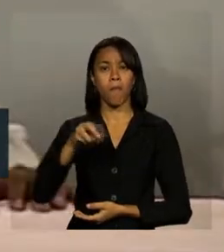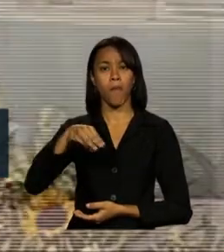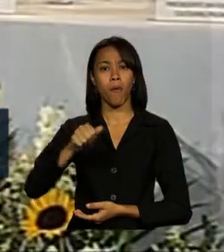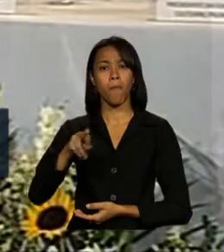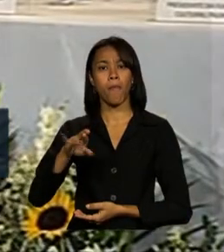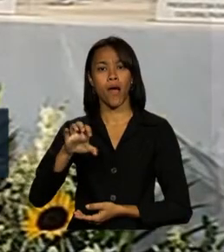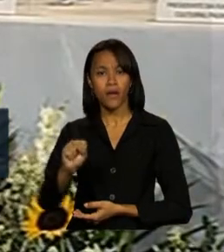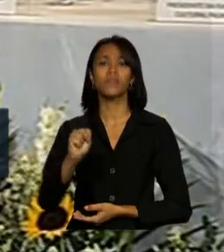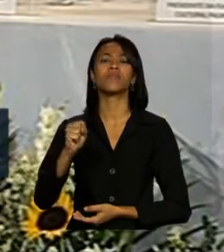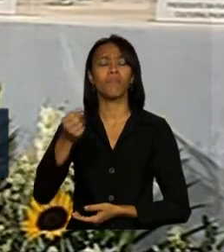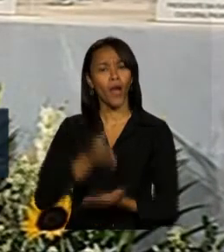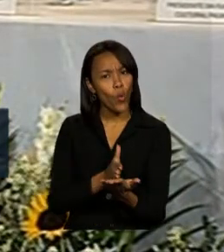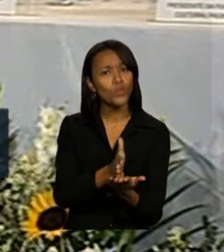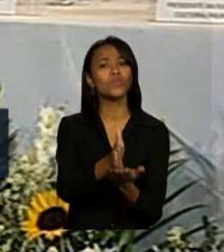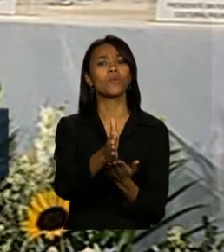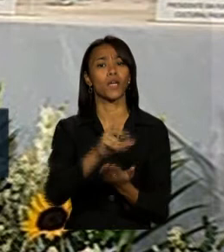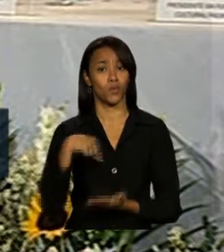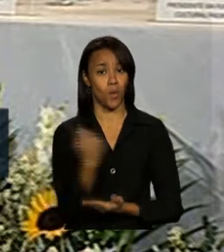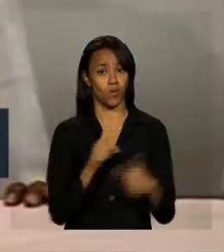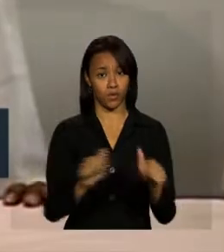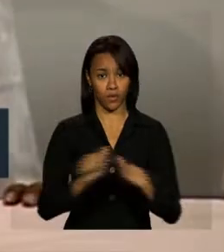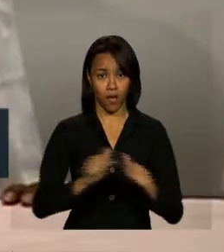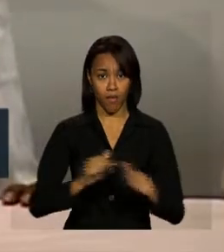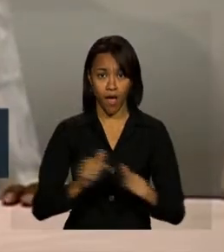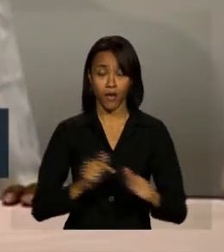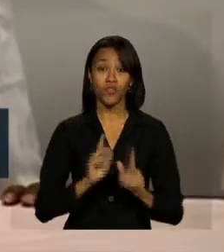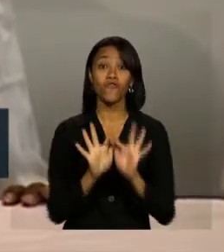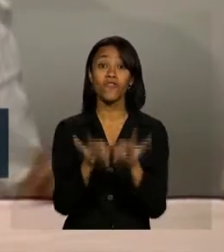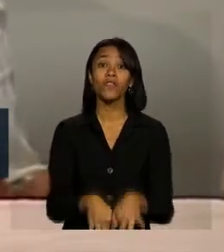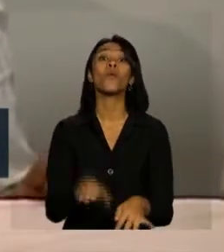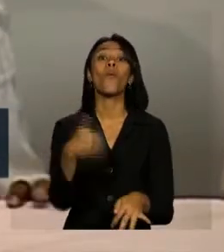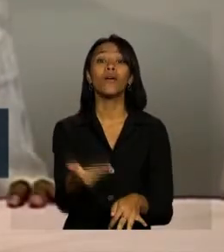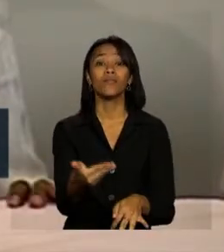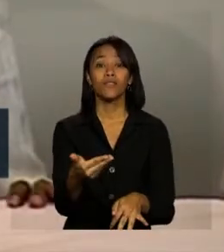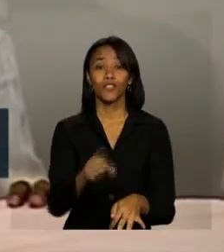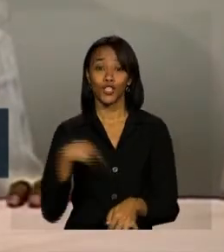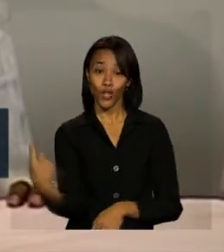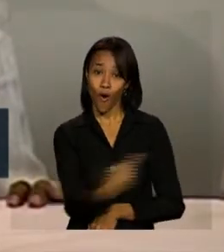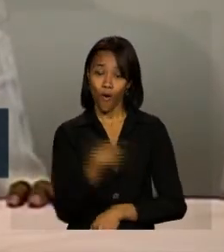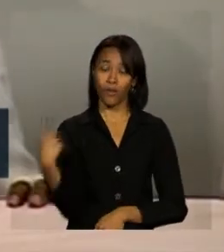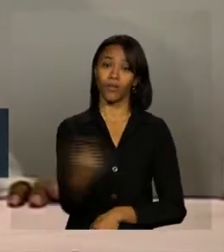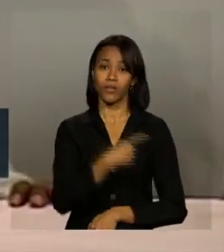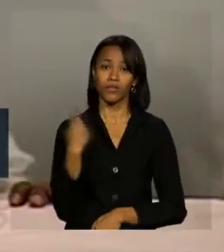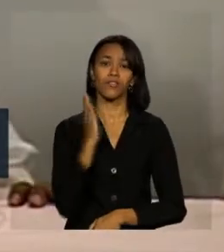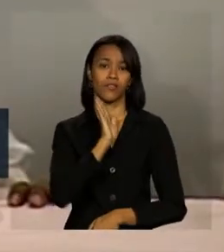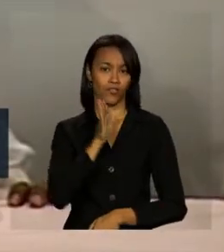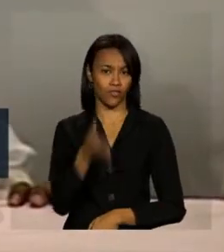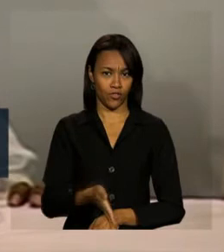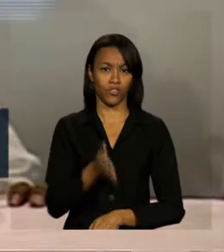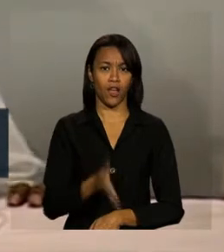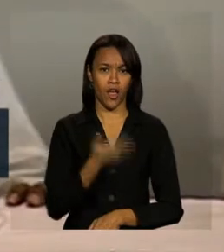dar continuidade, porque o nosso trabalho só deve terminar a hora que nós tivermos